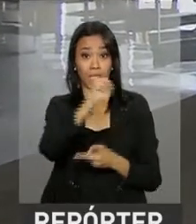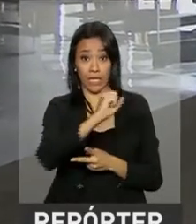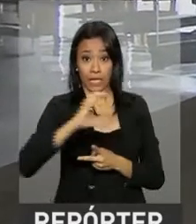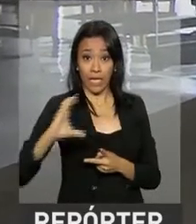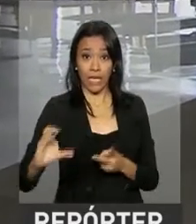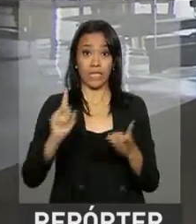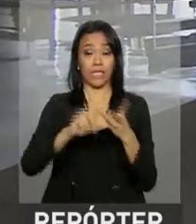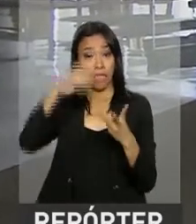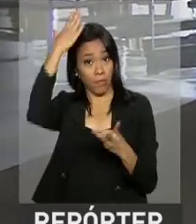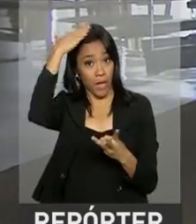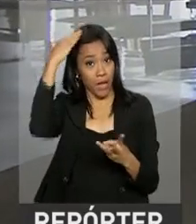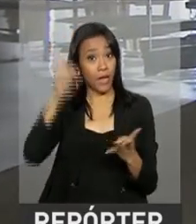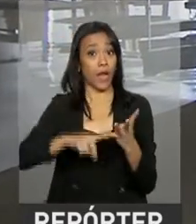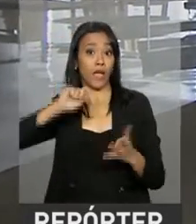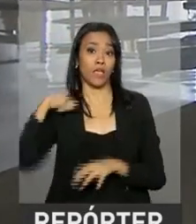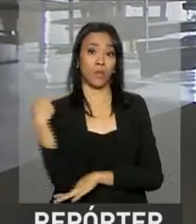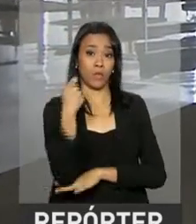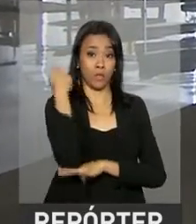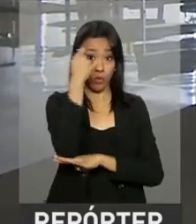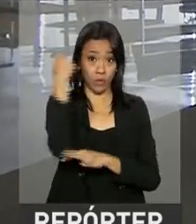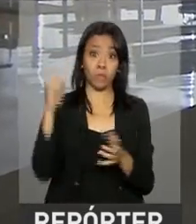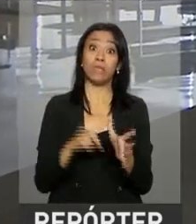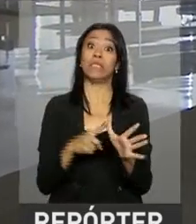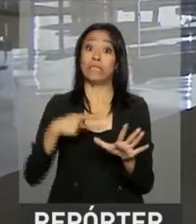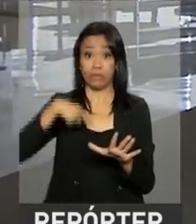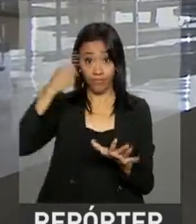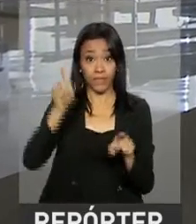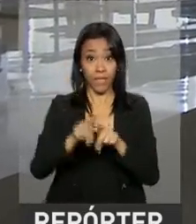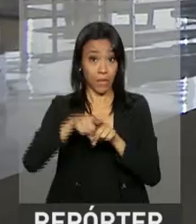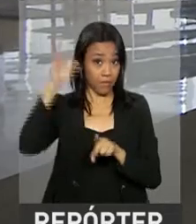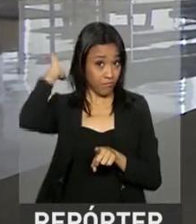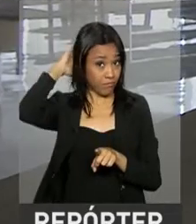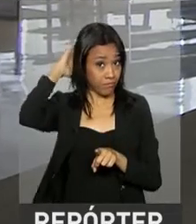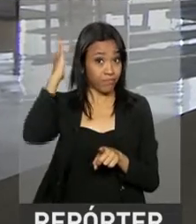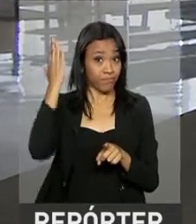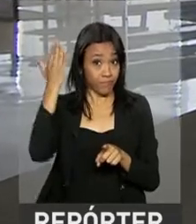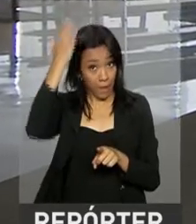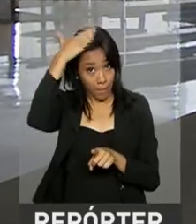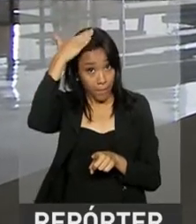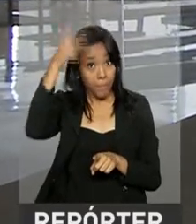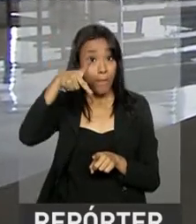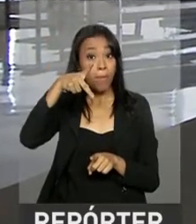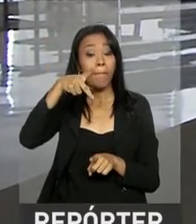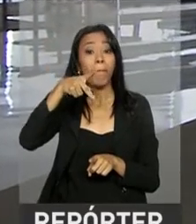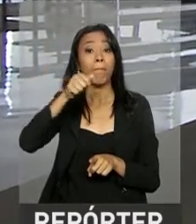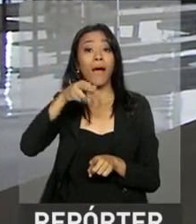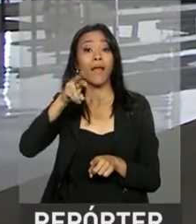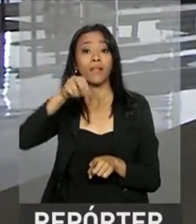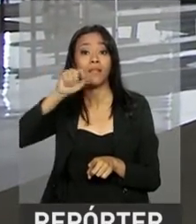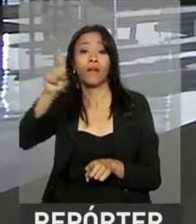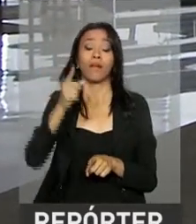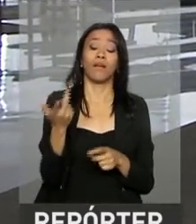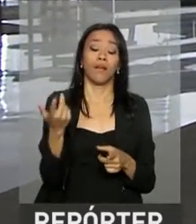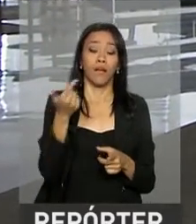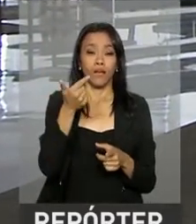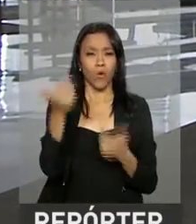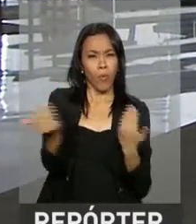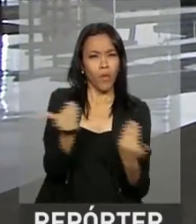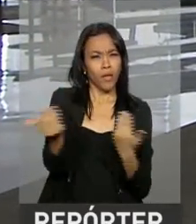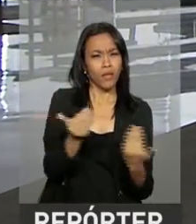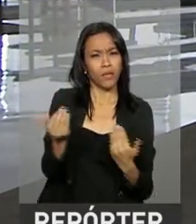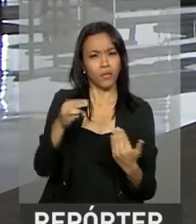paraná rio grande do sul e paraná na pesquisa anterior de maio que compara o maio com relação a abril